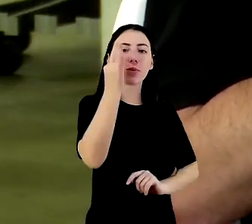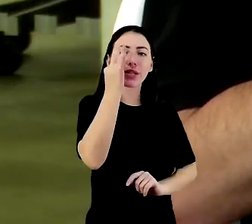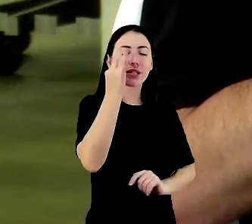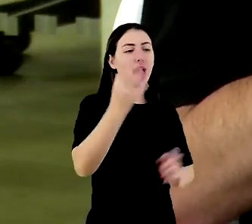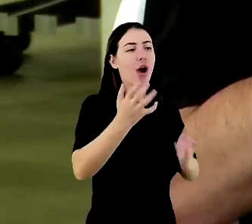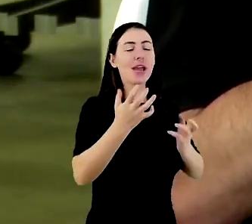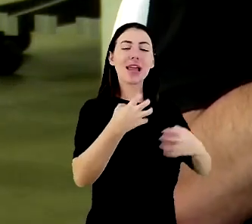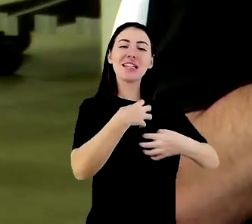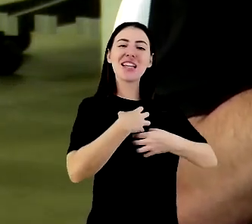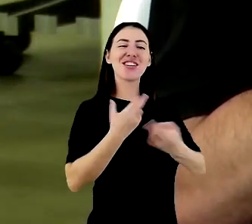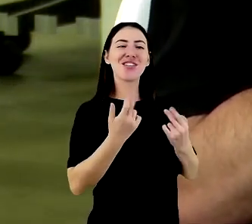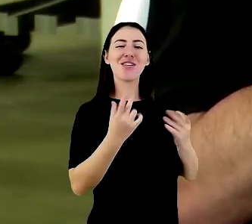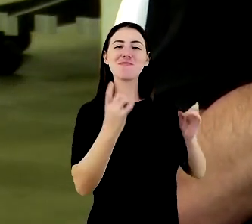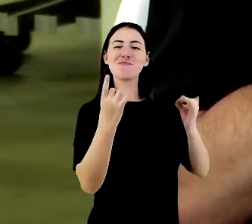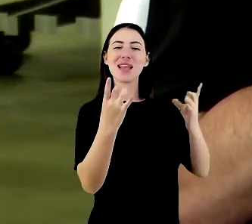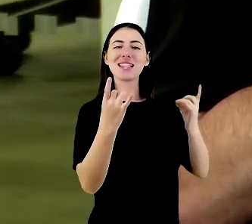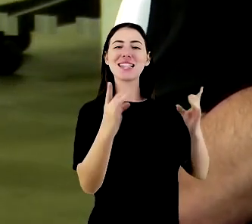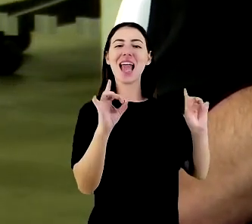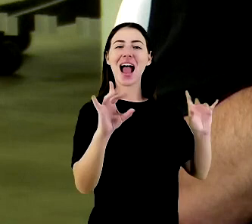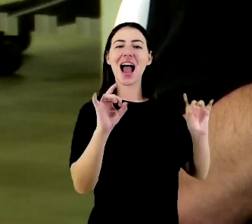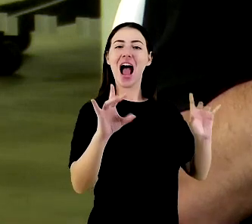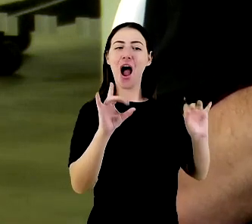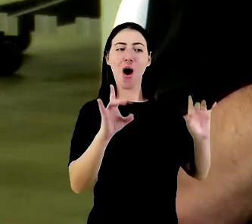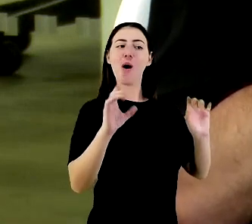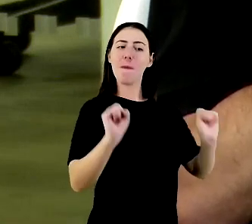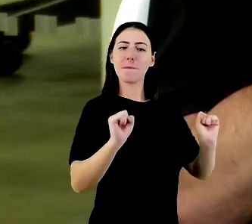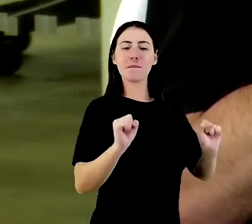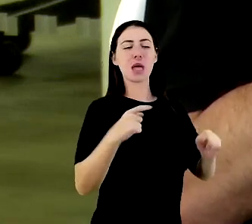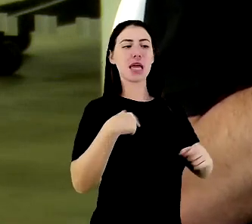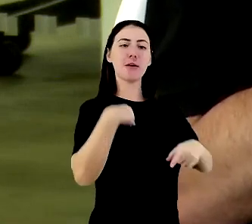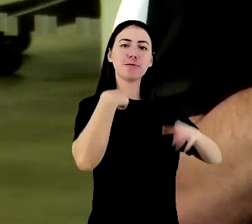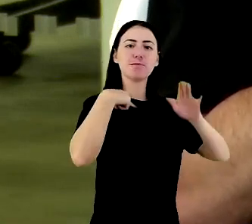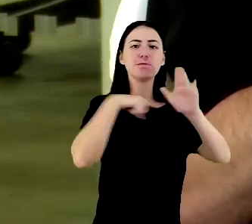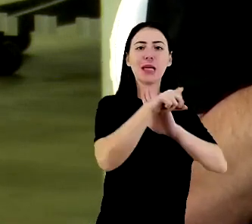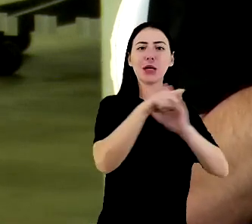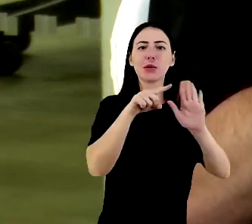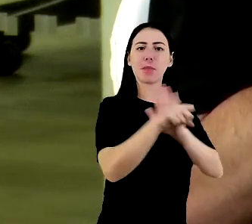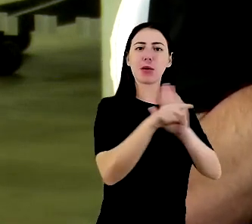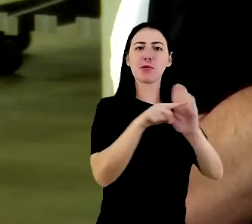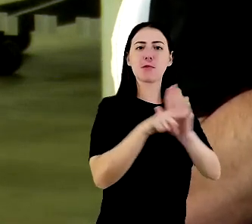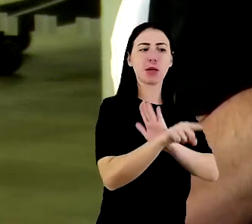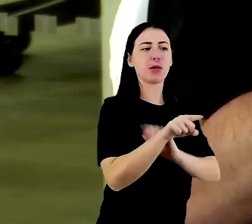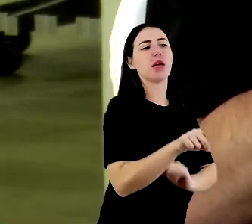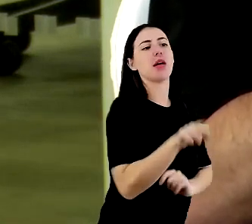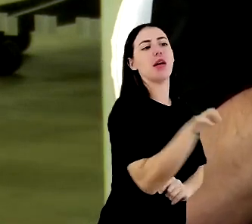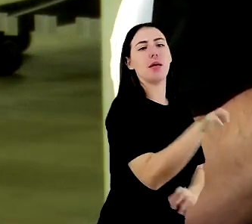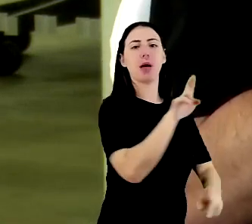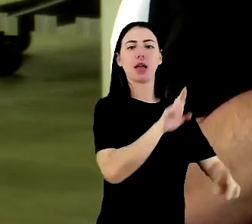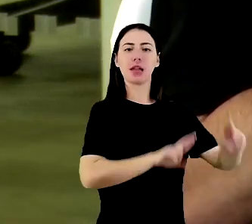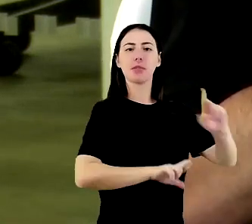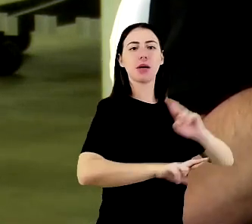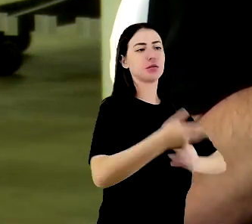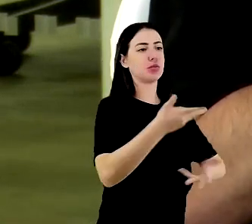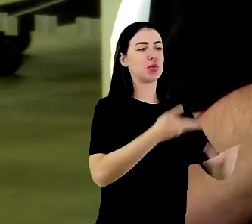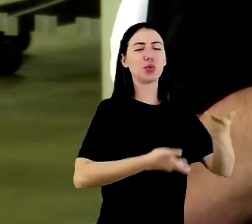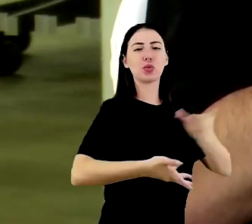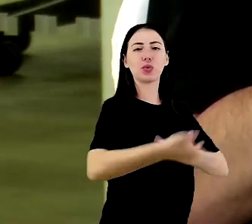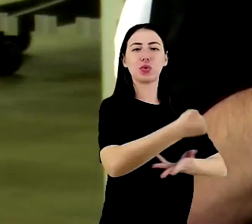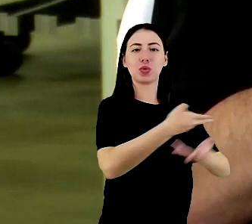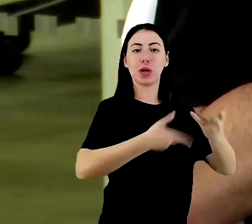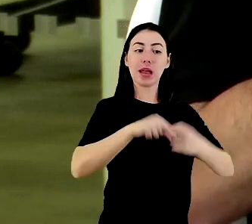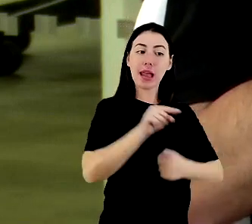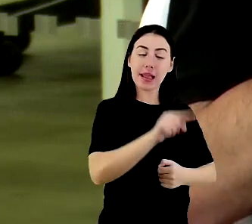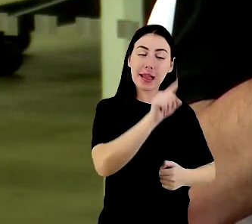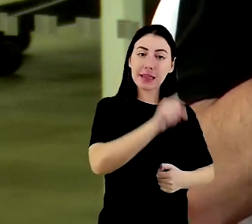Eles querem tirar mais dúvidas. E aí, esse cliente, obviamente, ele tem a opção de escolher um serviço diferenciado e um atendimento